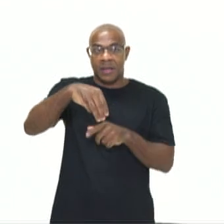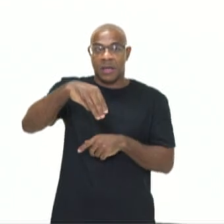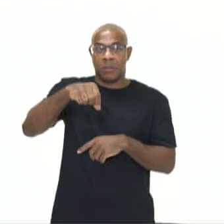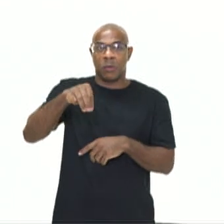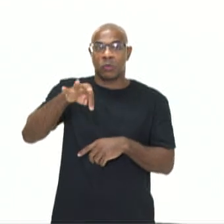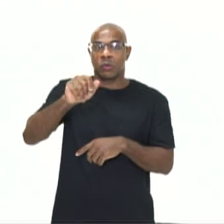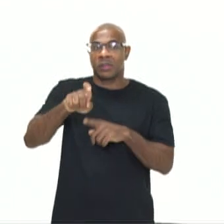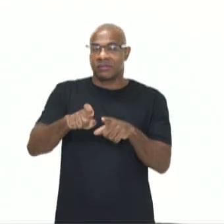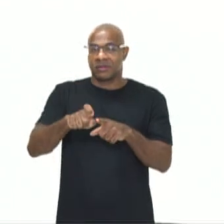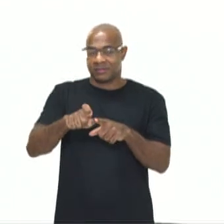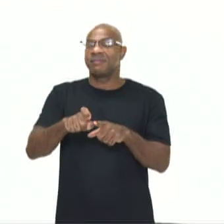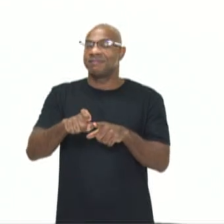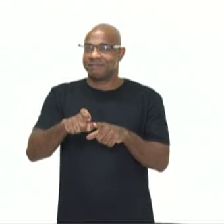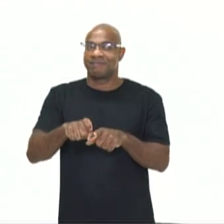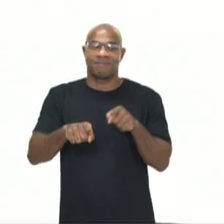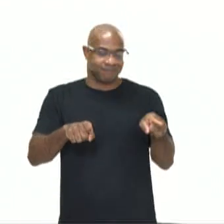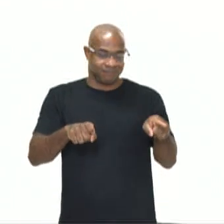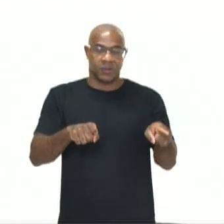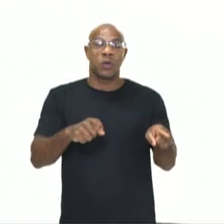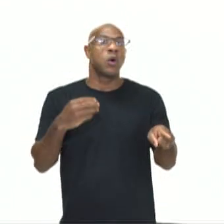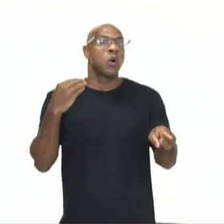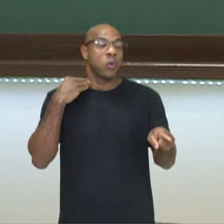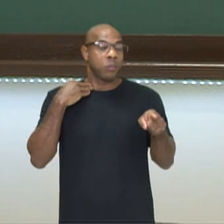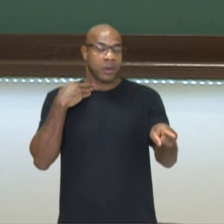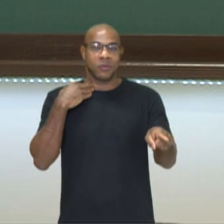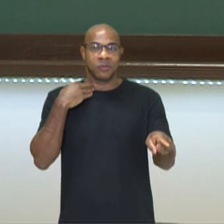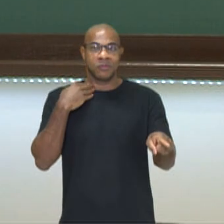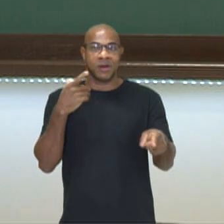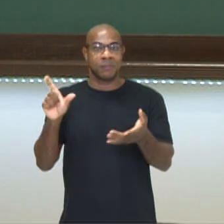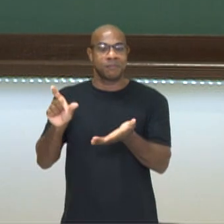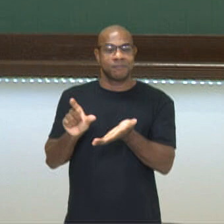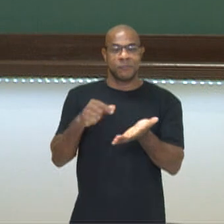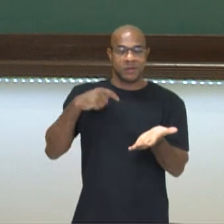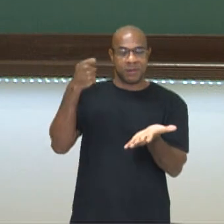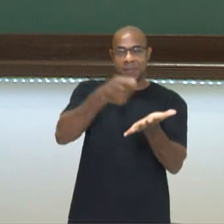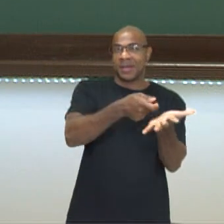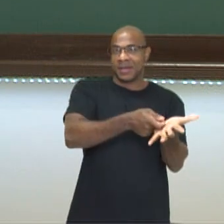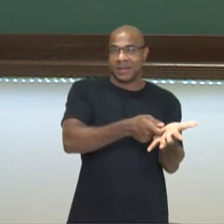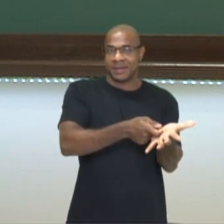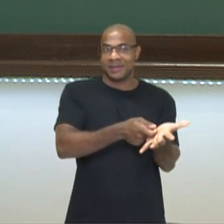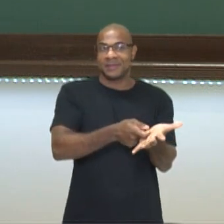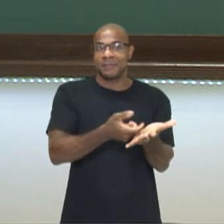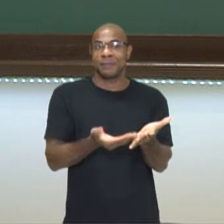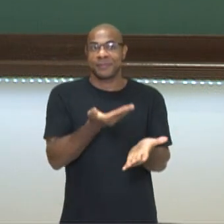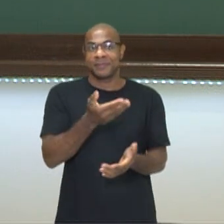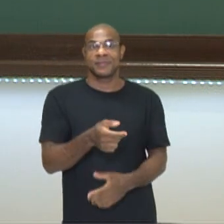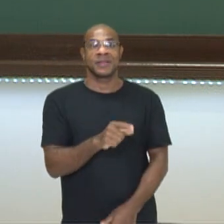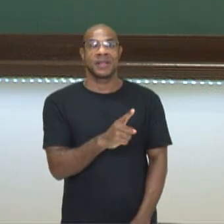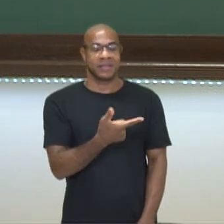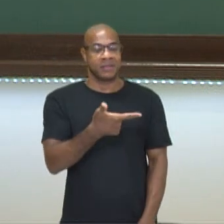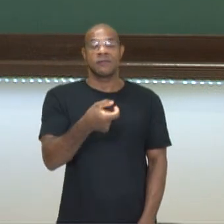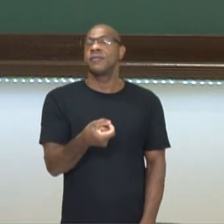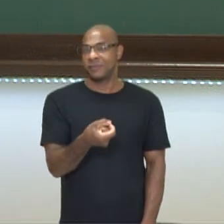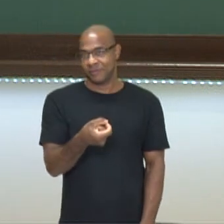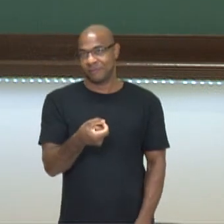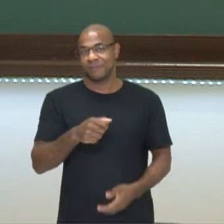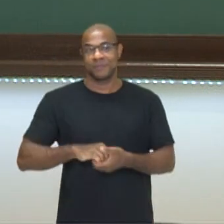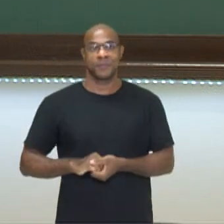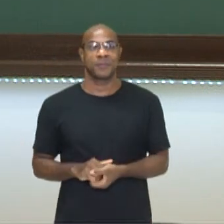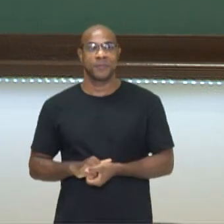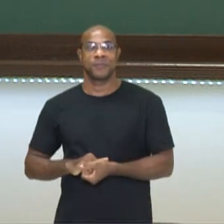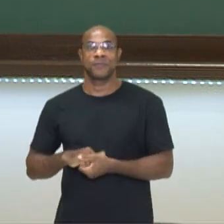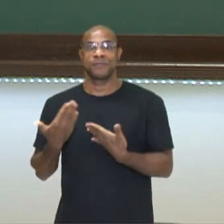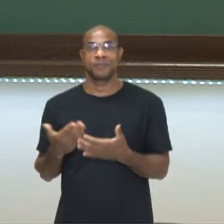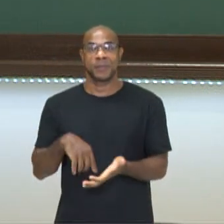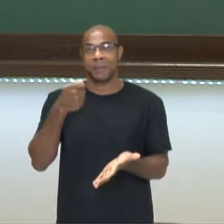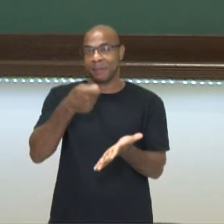recebido pelo banco é de R$120. O que é o montante? É o capital mais o juro empregado, certo?